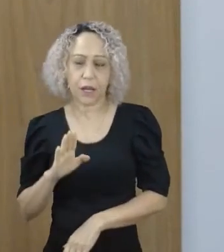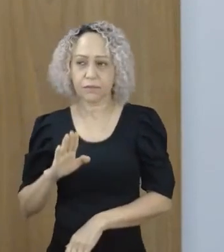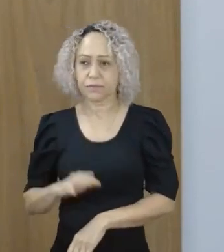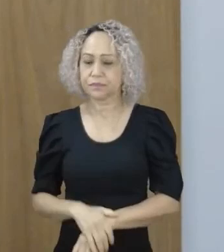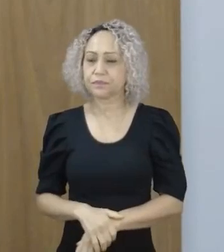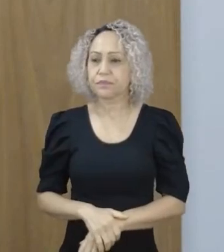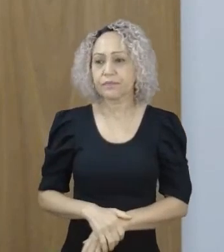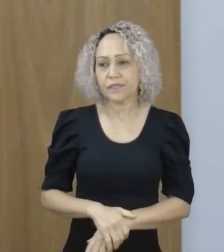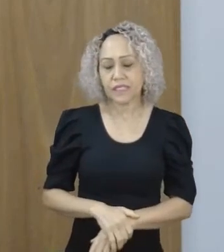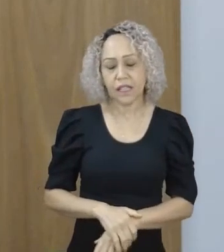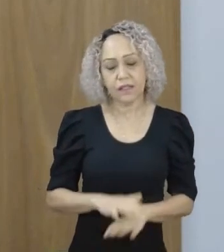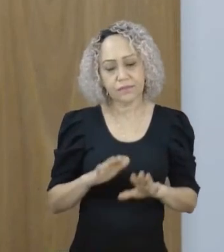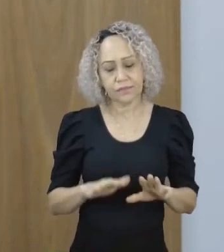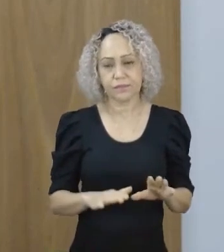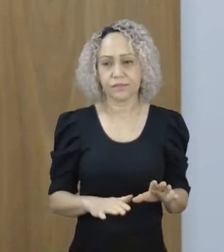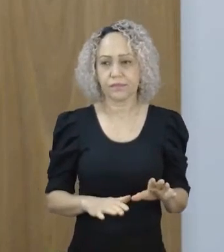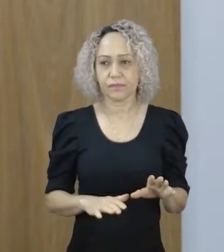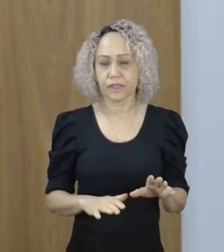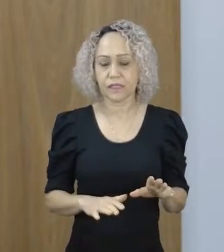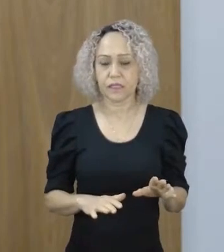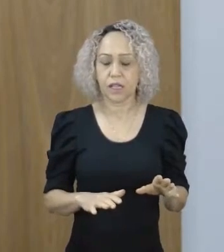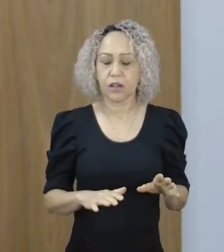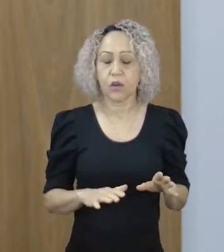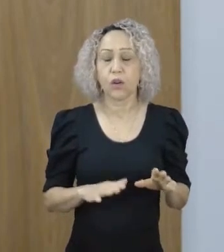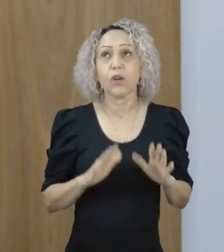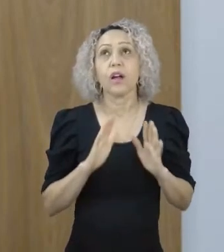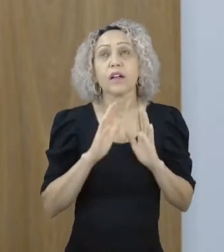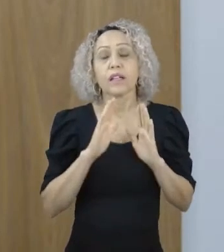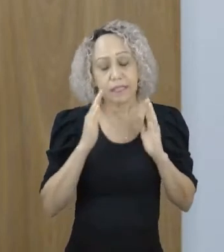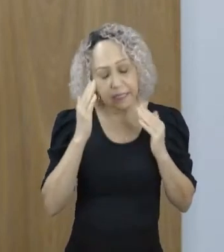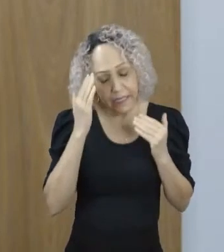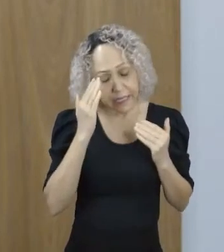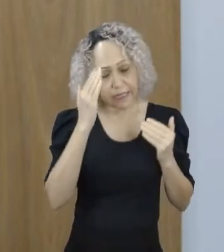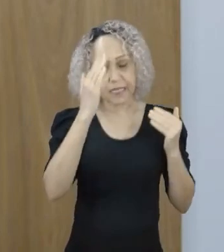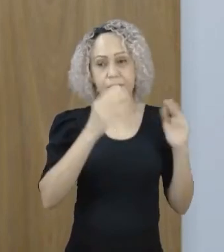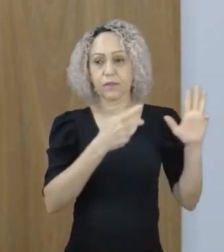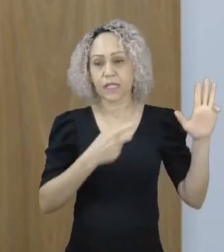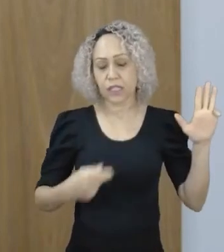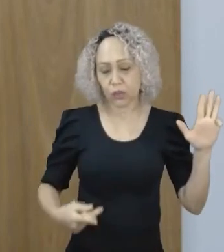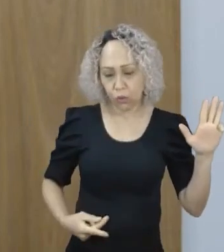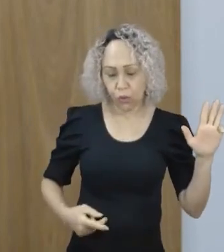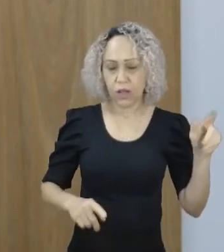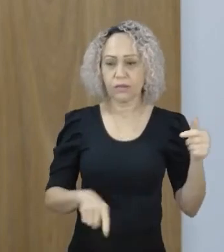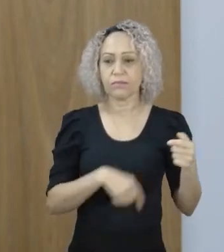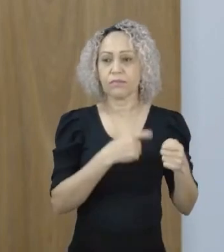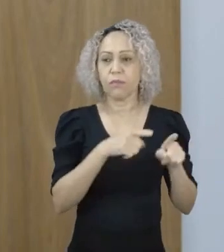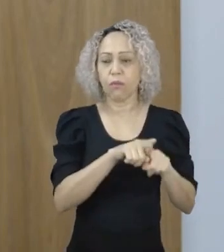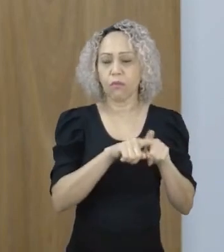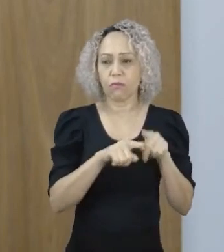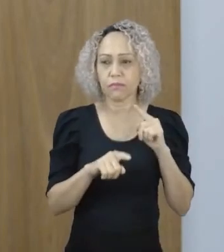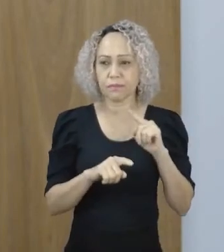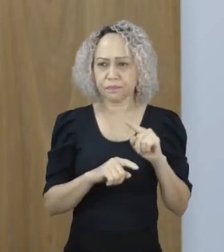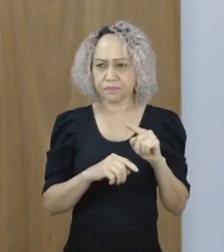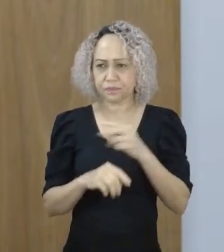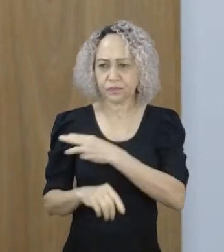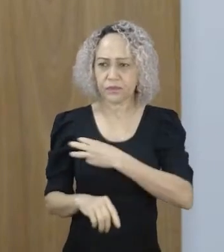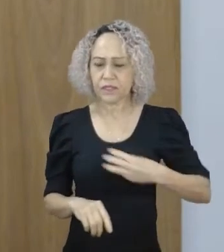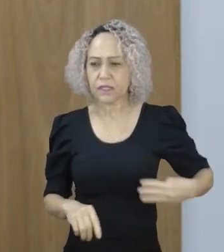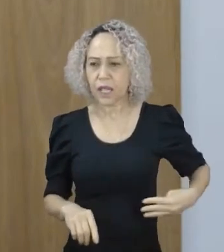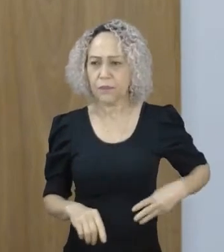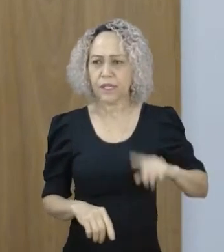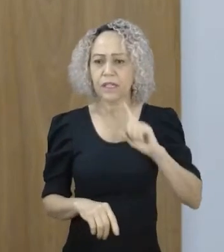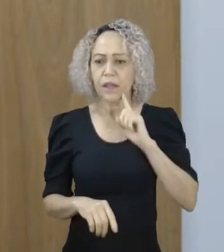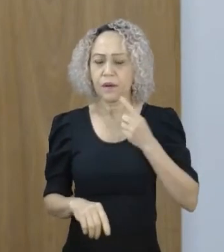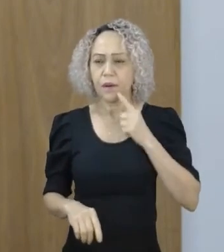presidente Lula e a ministra Nízia já trouxeram novamente ações também dessa natureza,